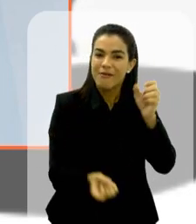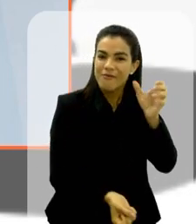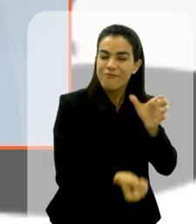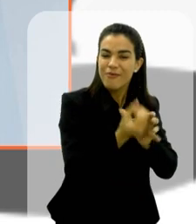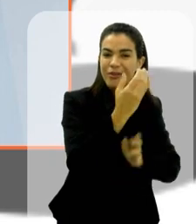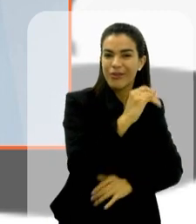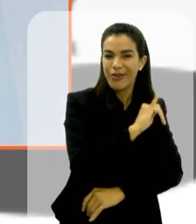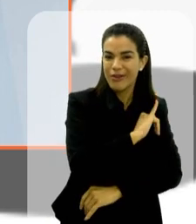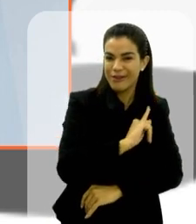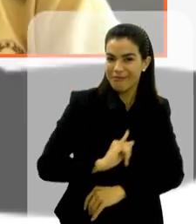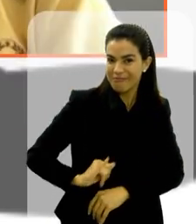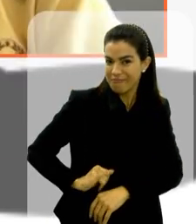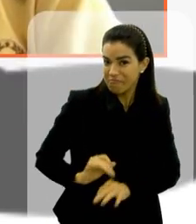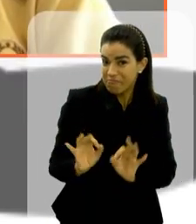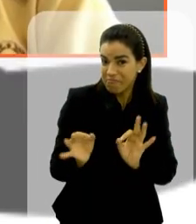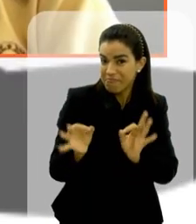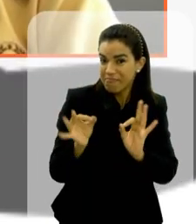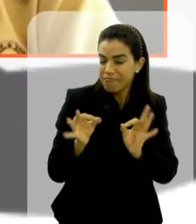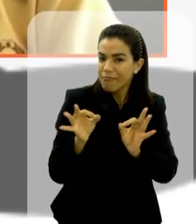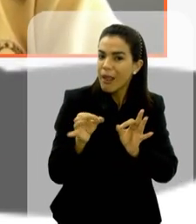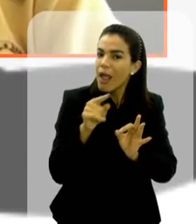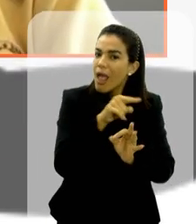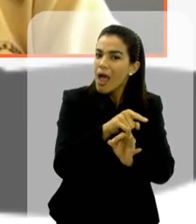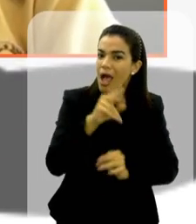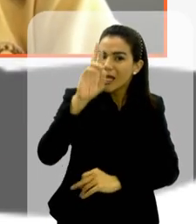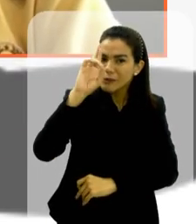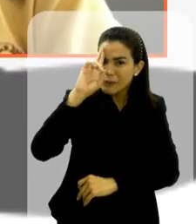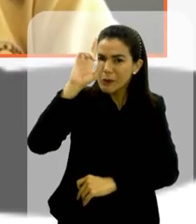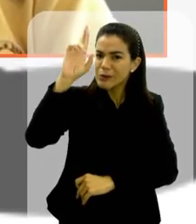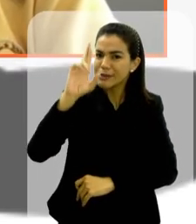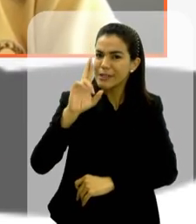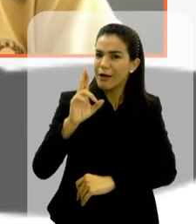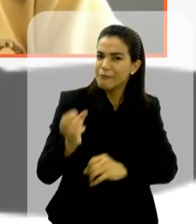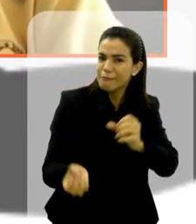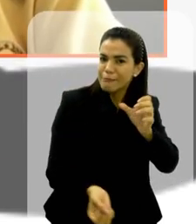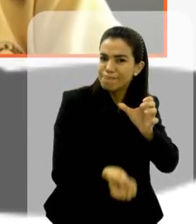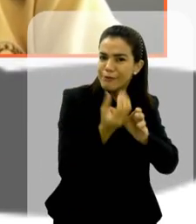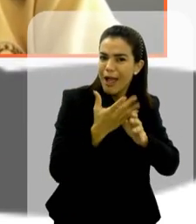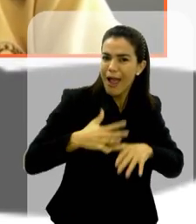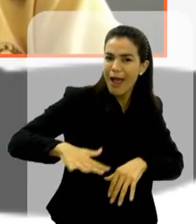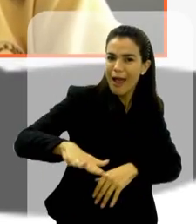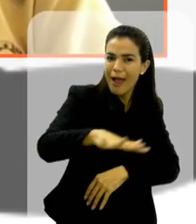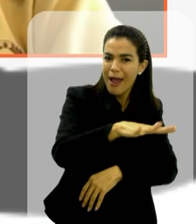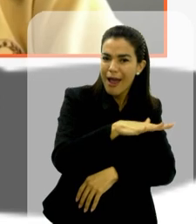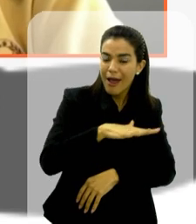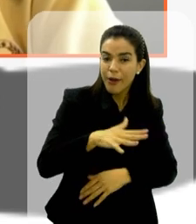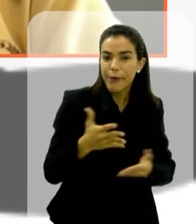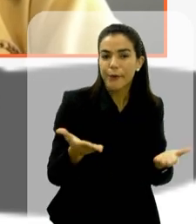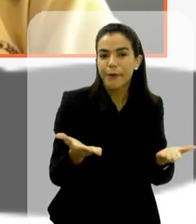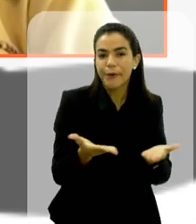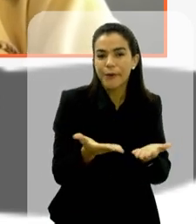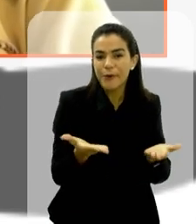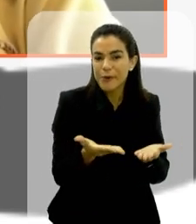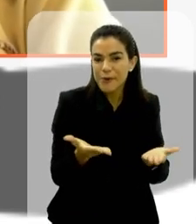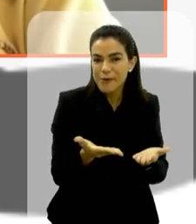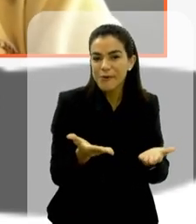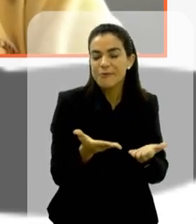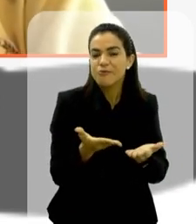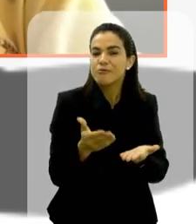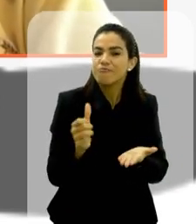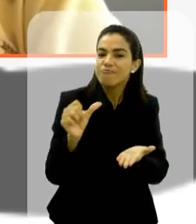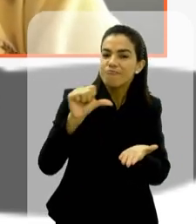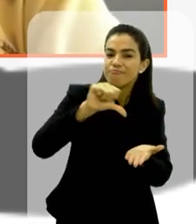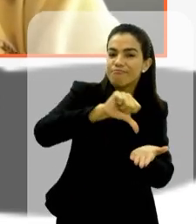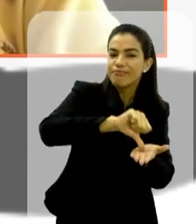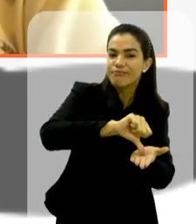do Governador, né? Vamos dizer assim, o precursor de toda aquela área maravilhosa, urbana, onde hoje está sediado o